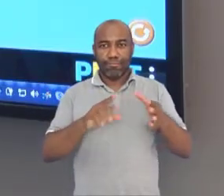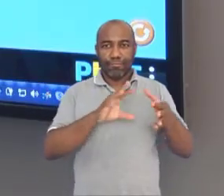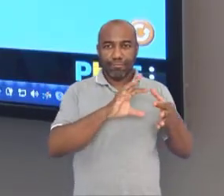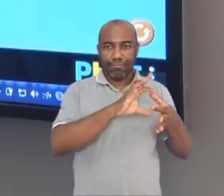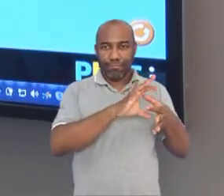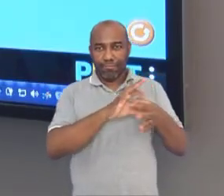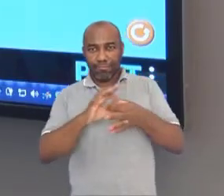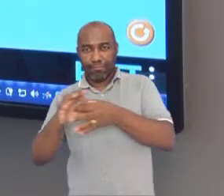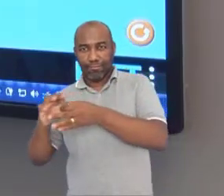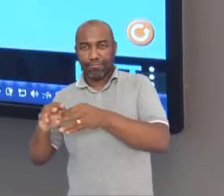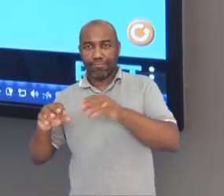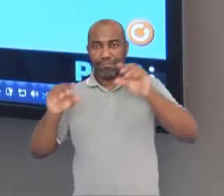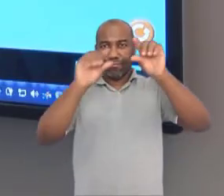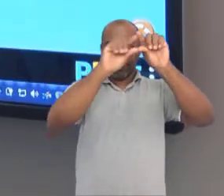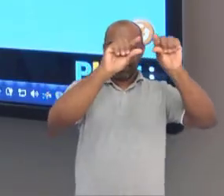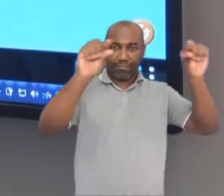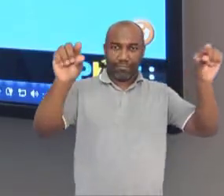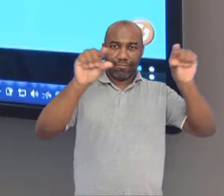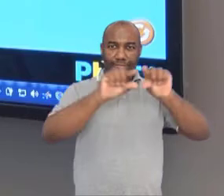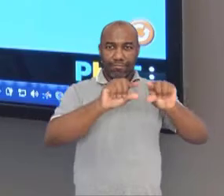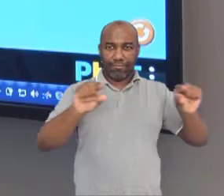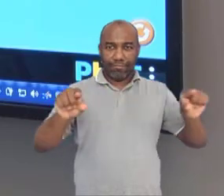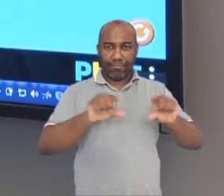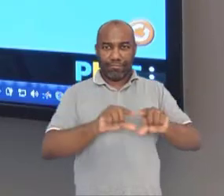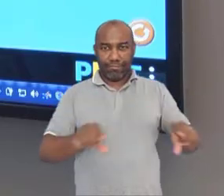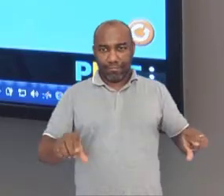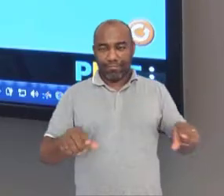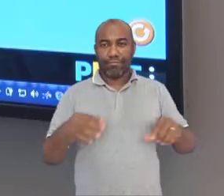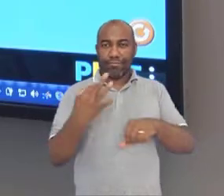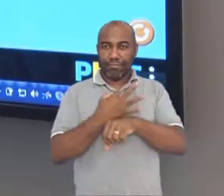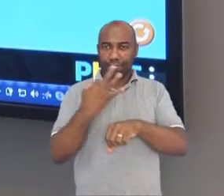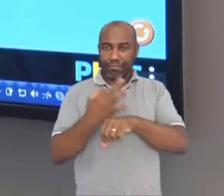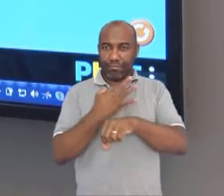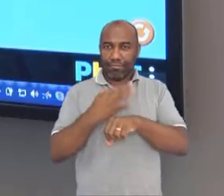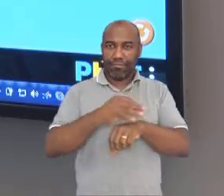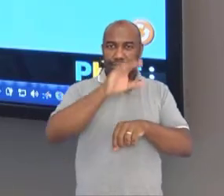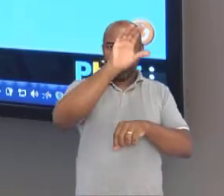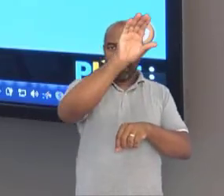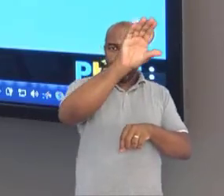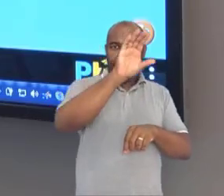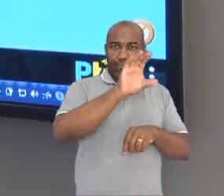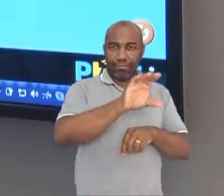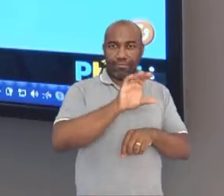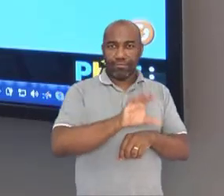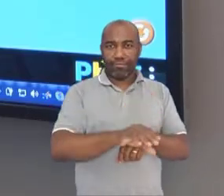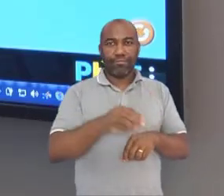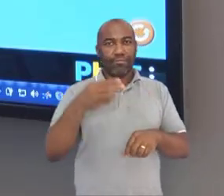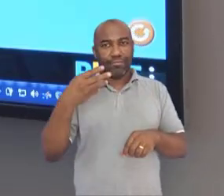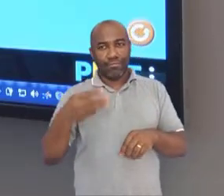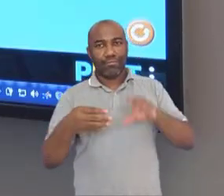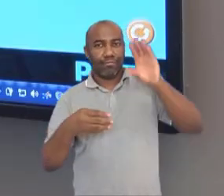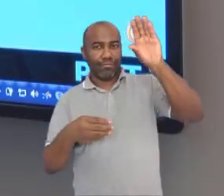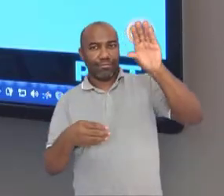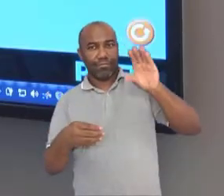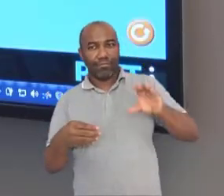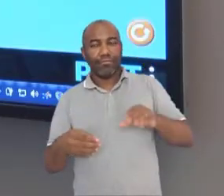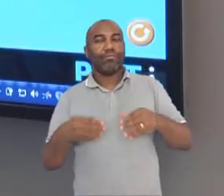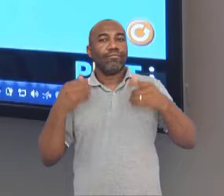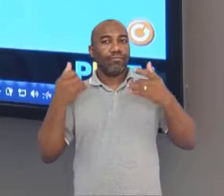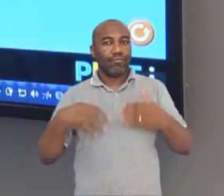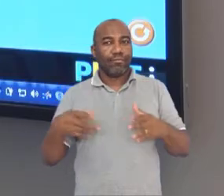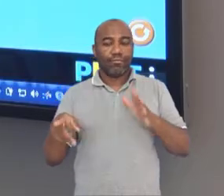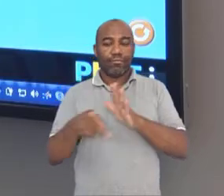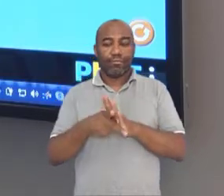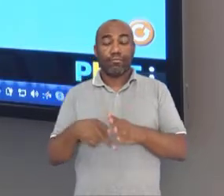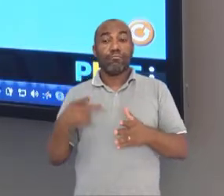Nós trabalhamos aqui a intensidade de corrente elétrica total, a intensidade de corrente elétrica parcial.